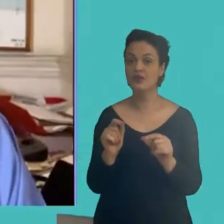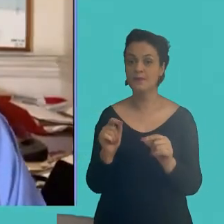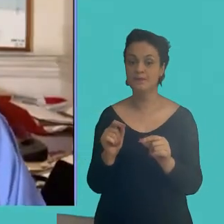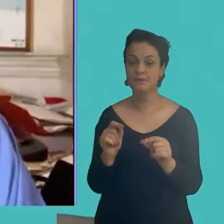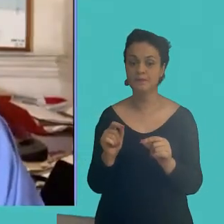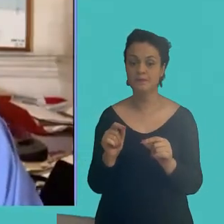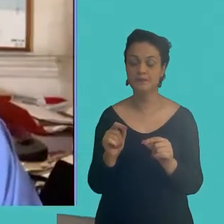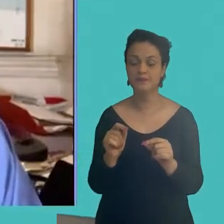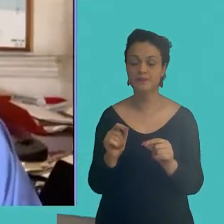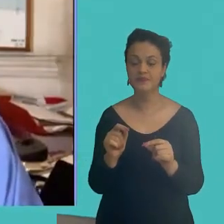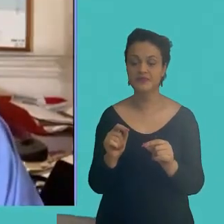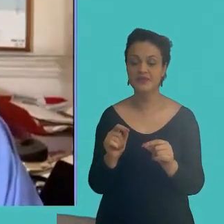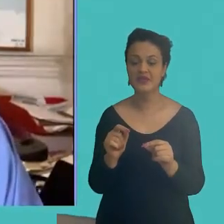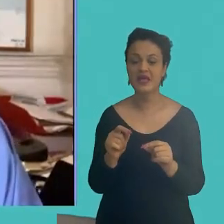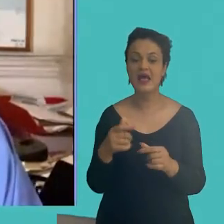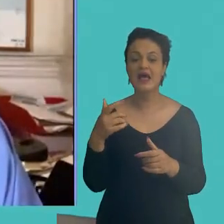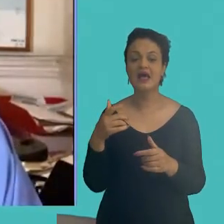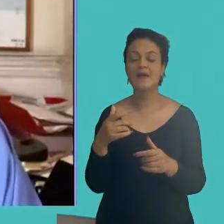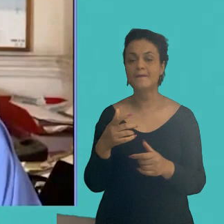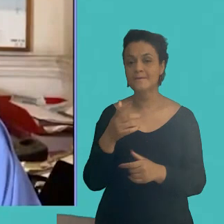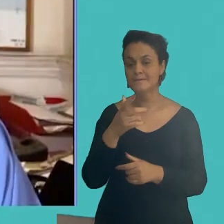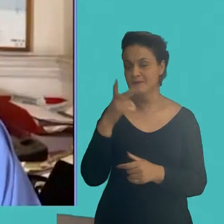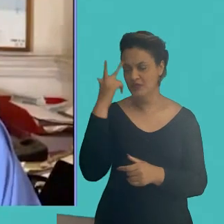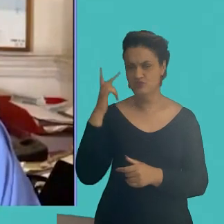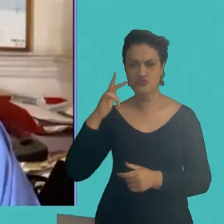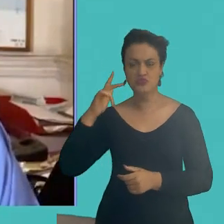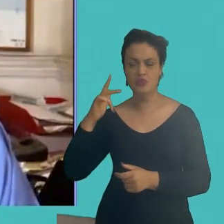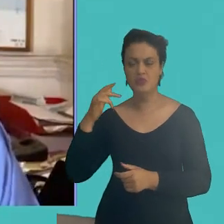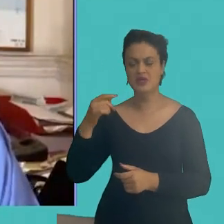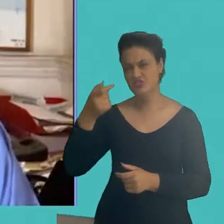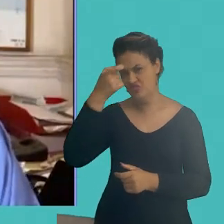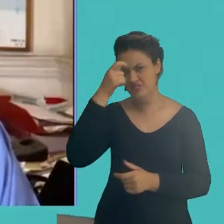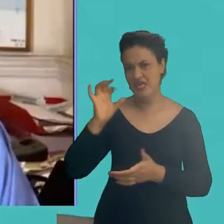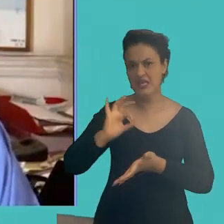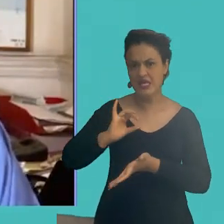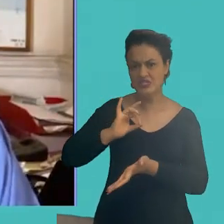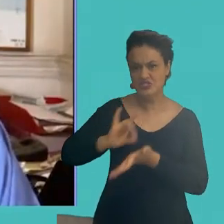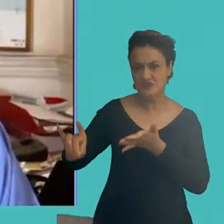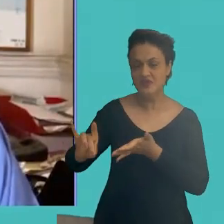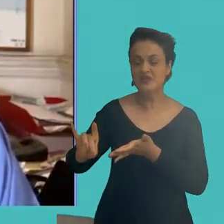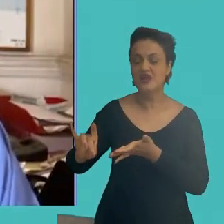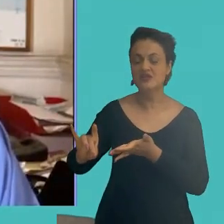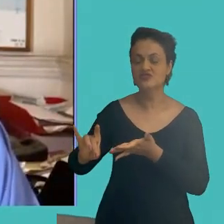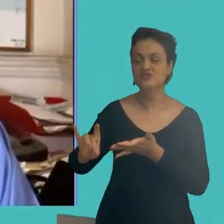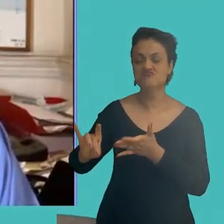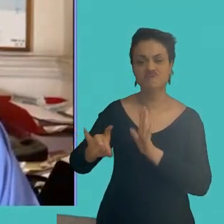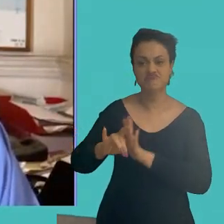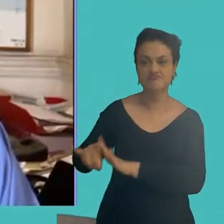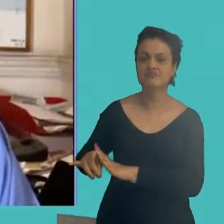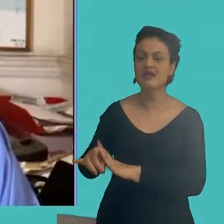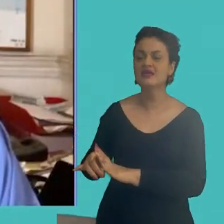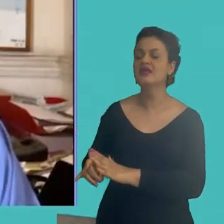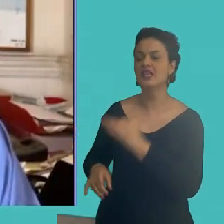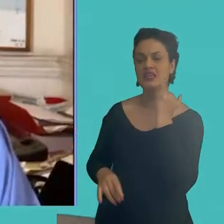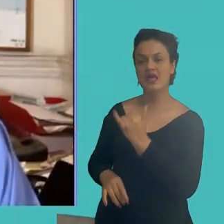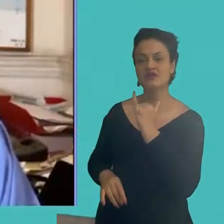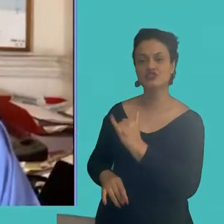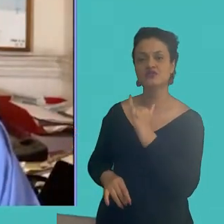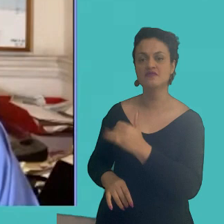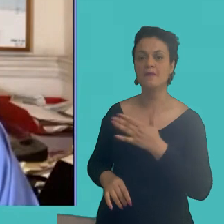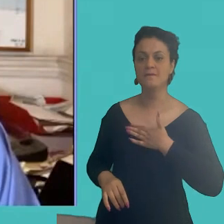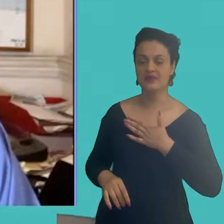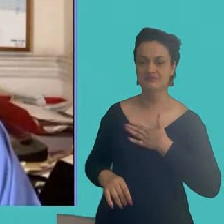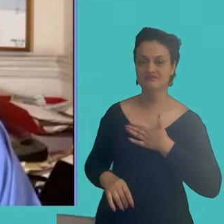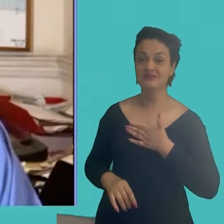impedir que o adversário predomine com a sua narrativa e fazer a sua narrativa valer. Não há outra definição de política nesse caso. Por